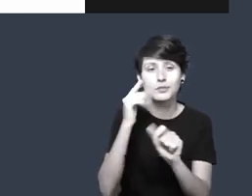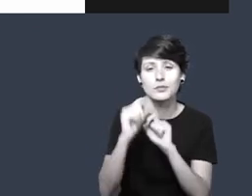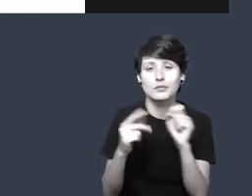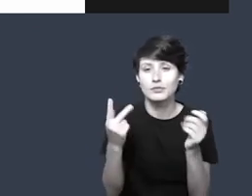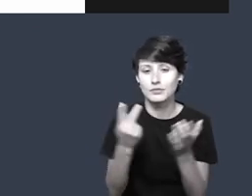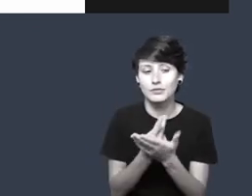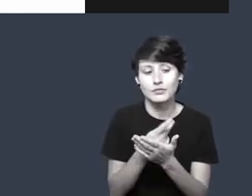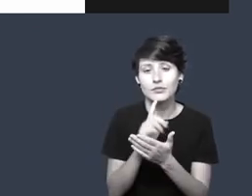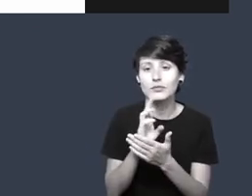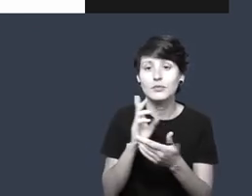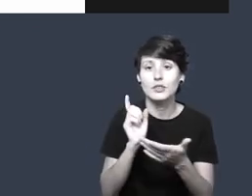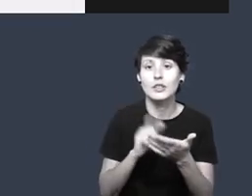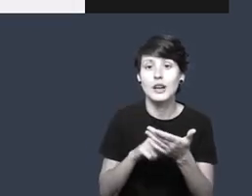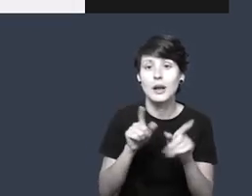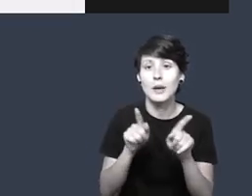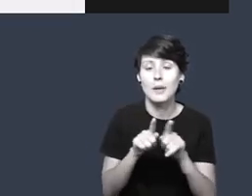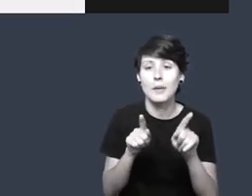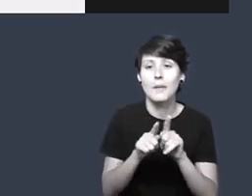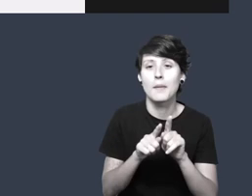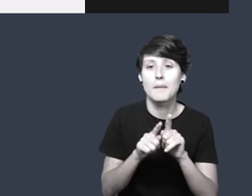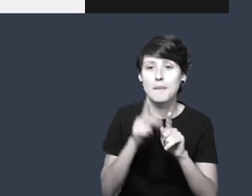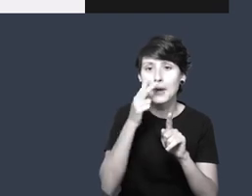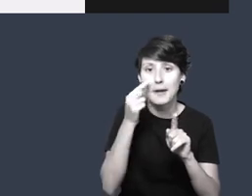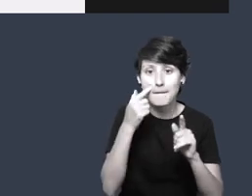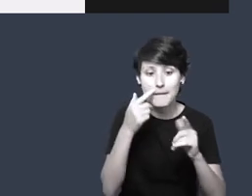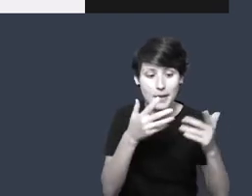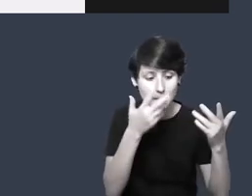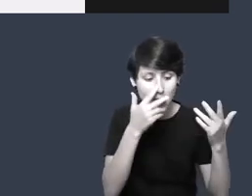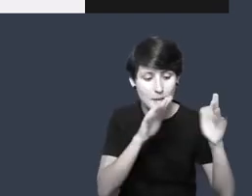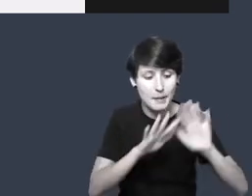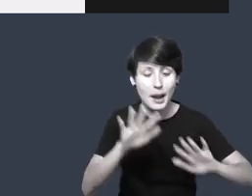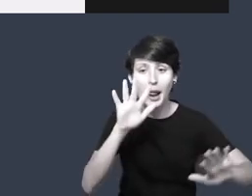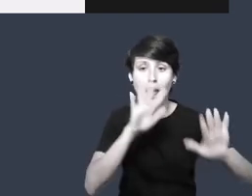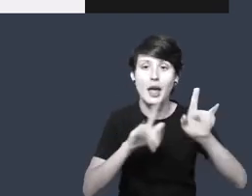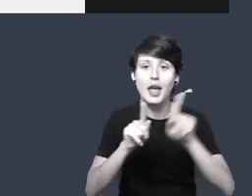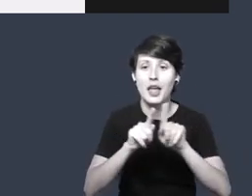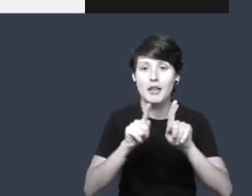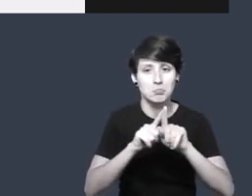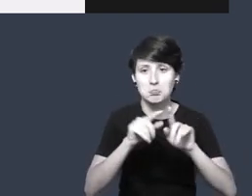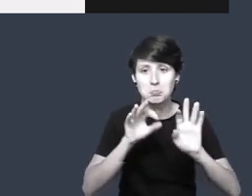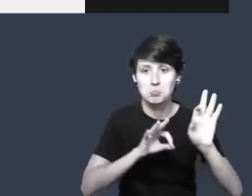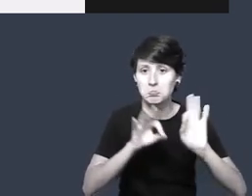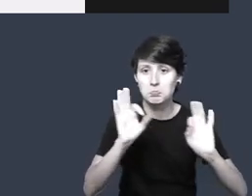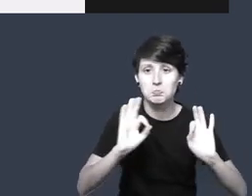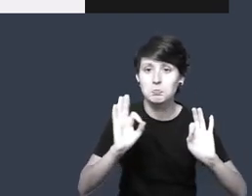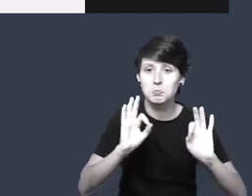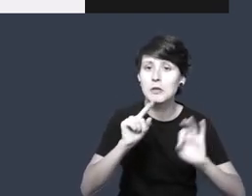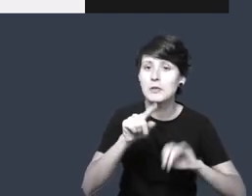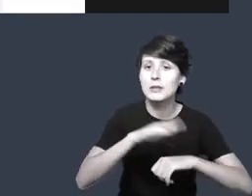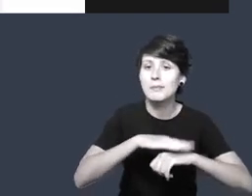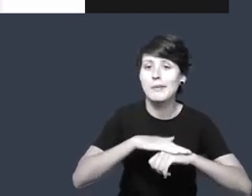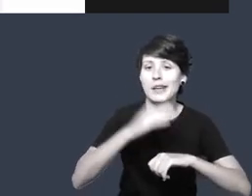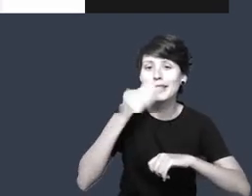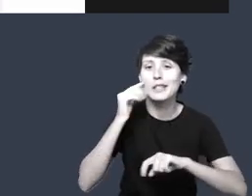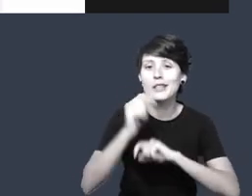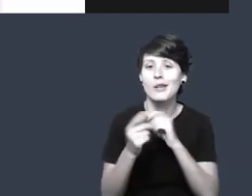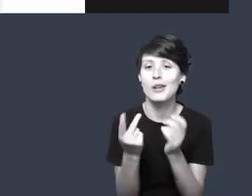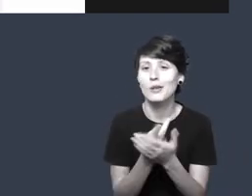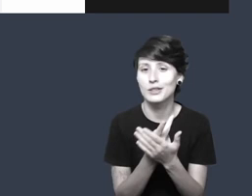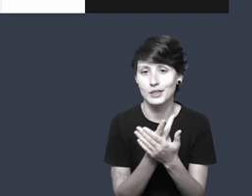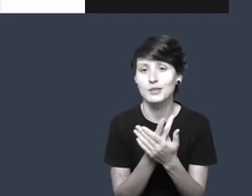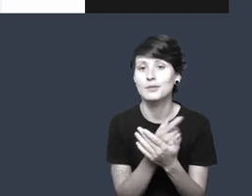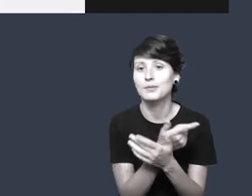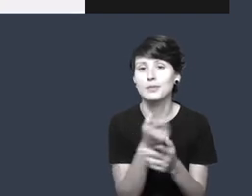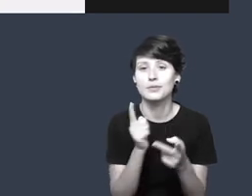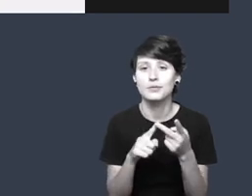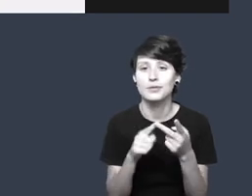só de apertar os botões e ver a demo acontecendo. Então, você não precisa nem programar, mas é mais para você entender o que está acontecendo. E outra coisa que